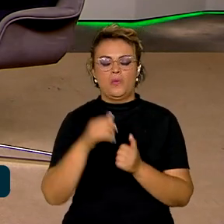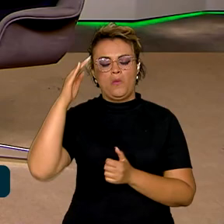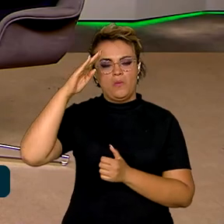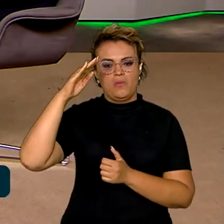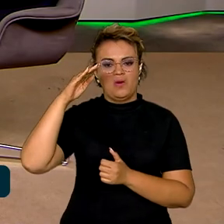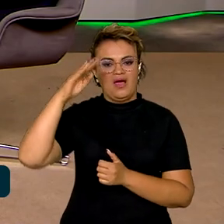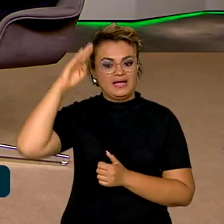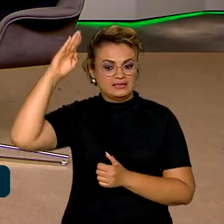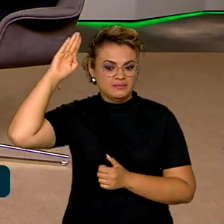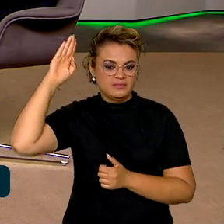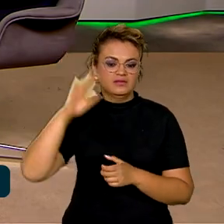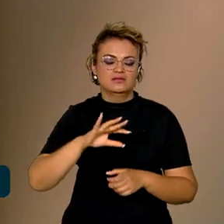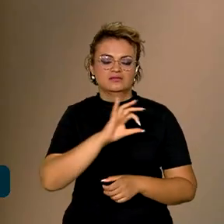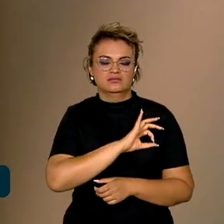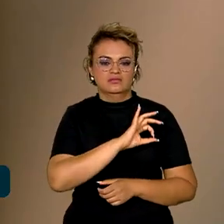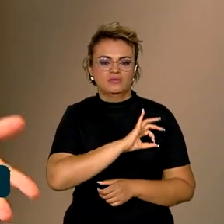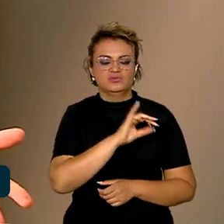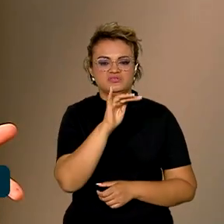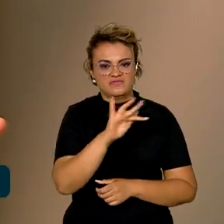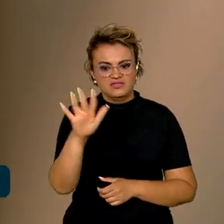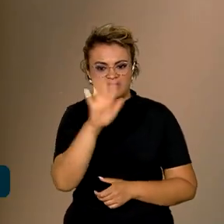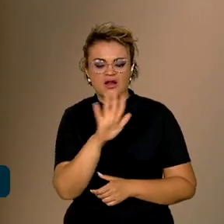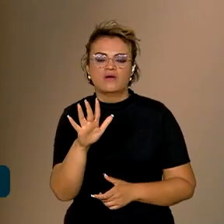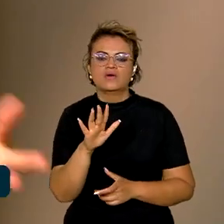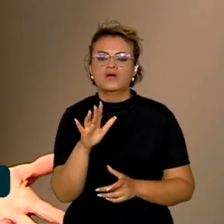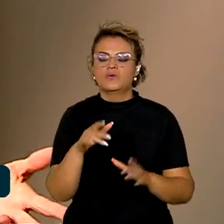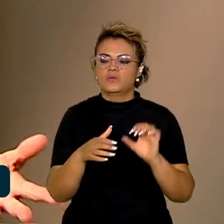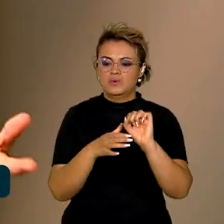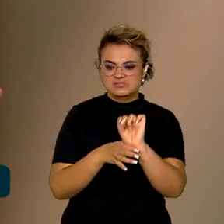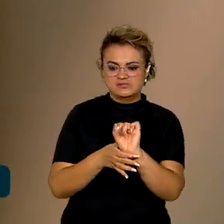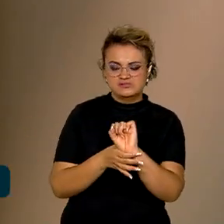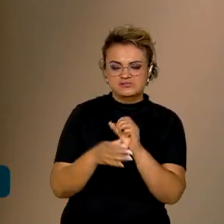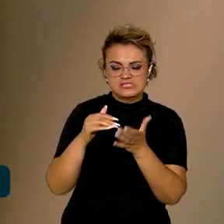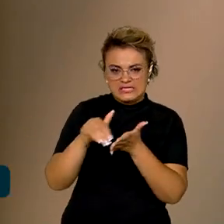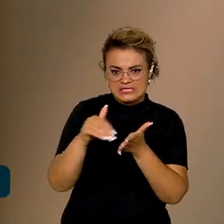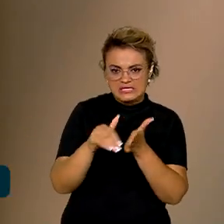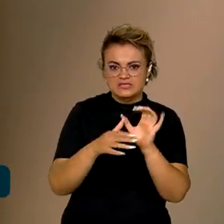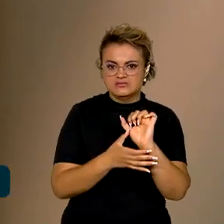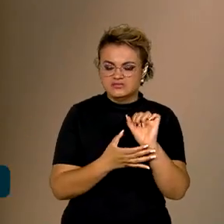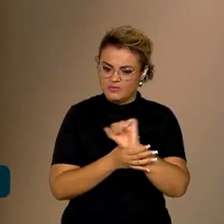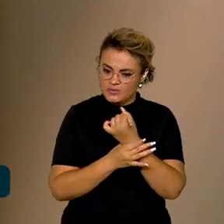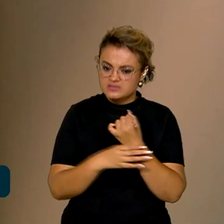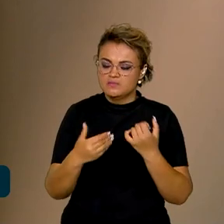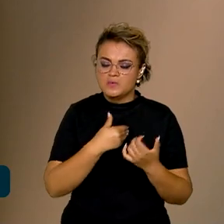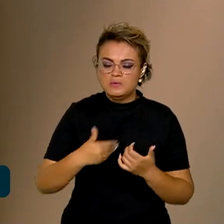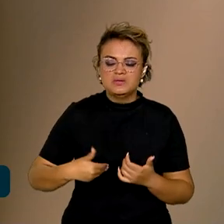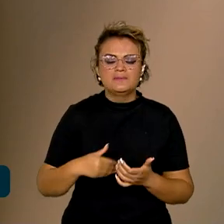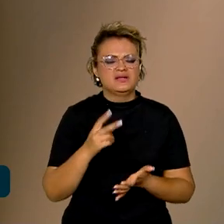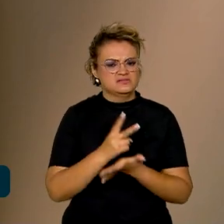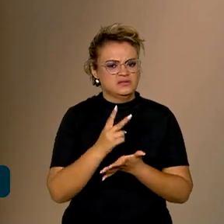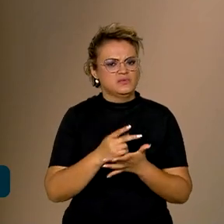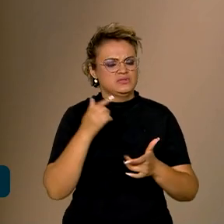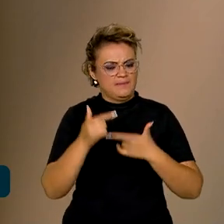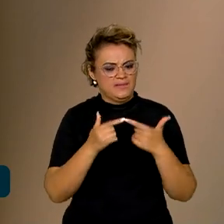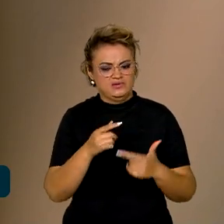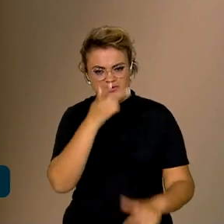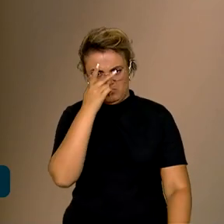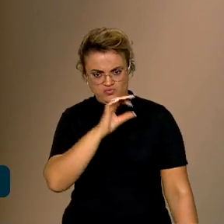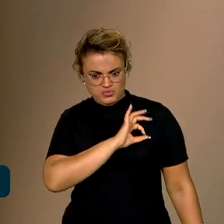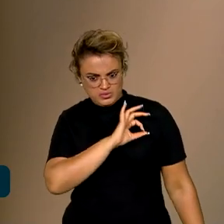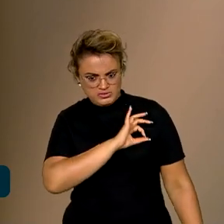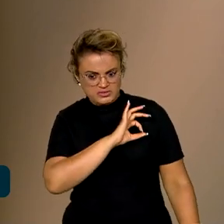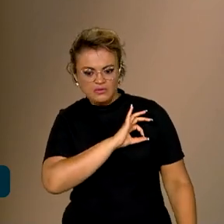Nacional da Polícia Federal, com as secretarias de segurança pública, para que cada vez mais o trabalho do policial